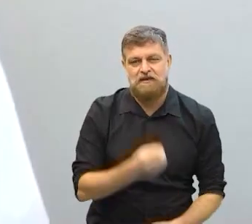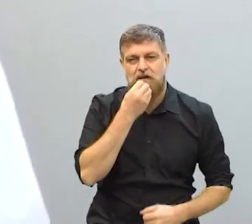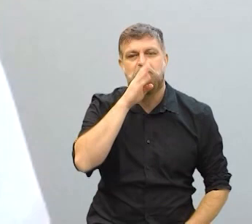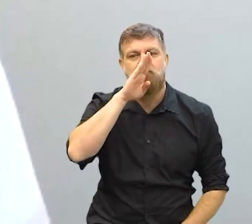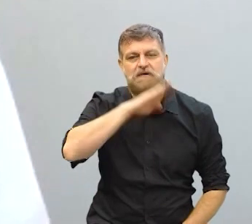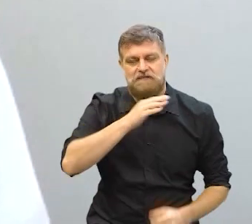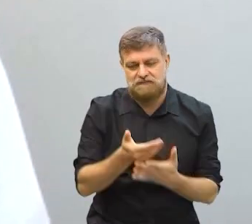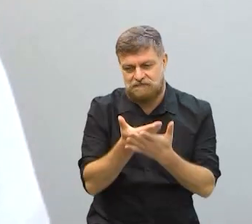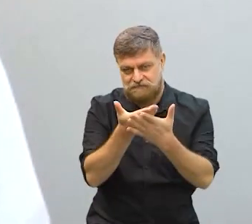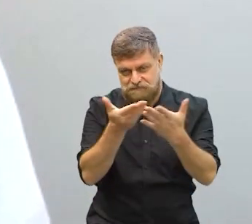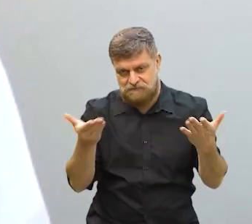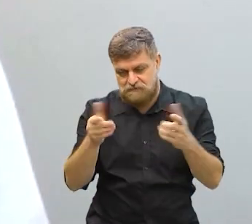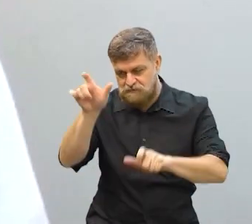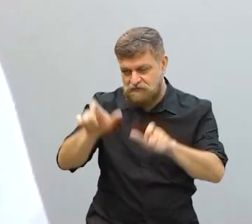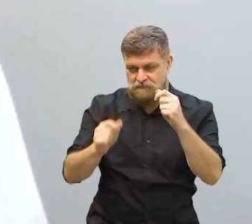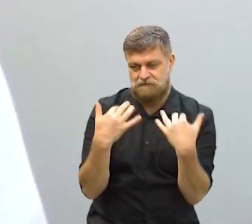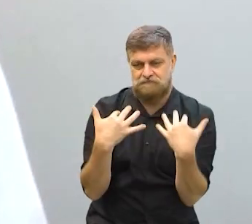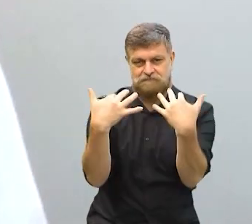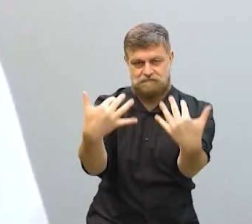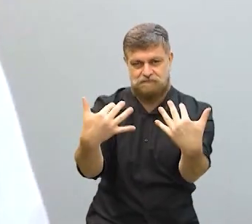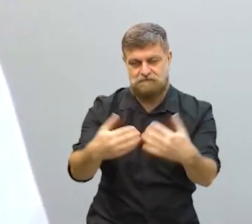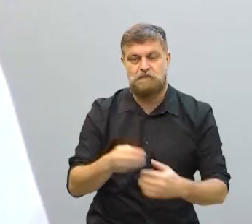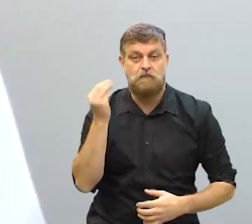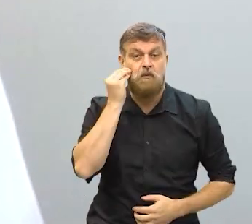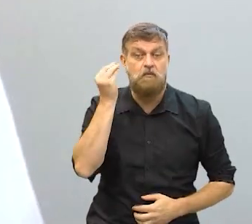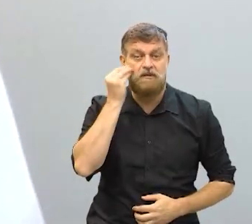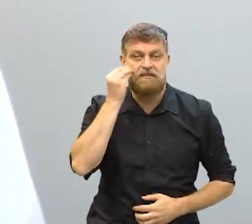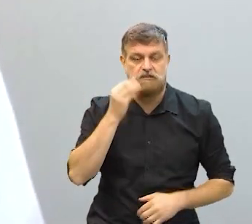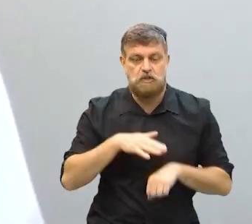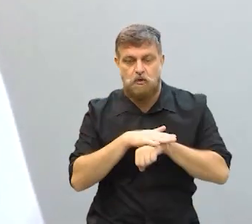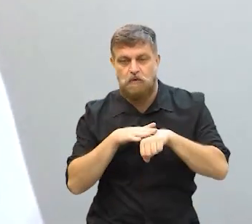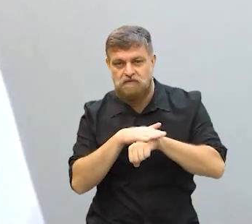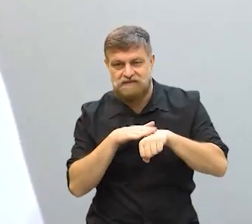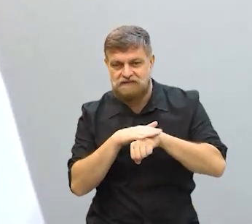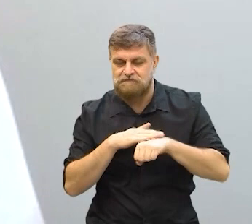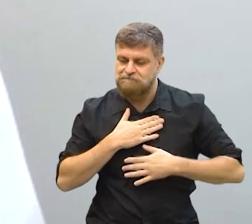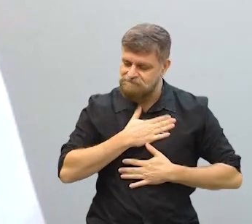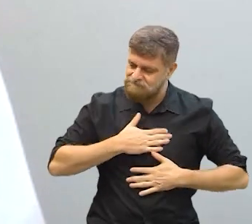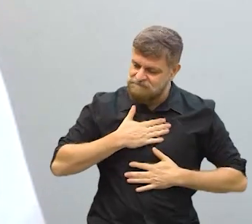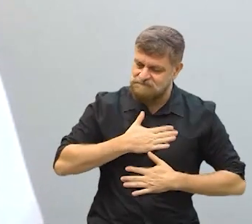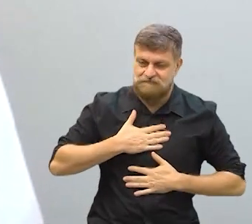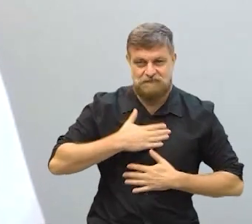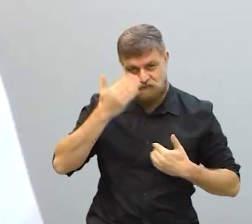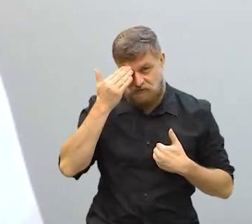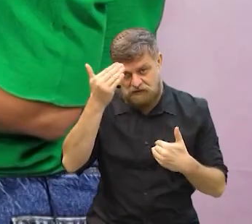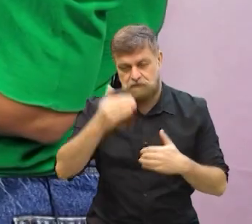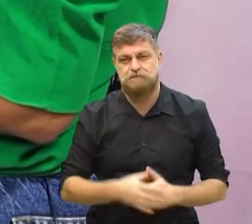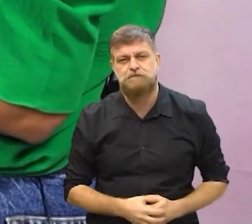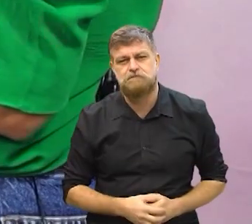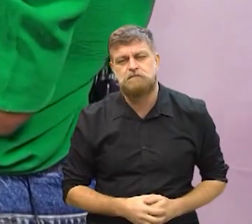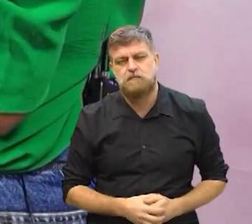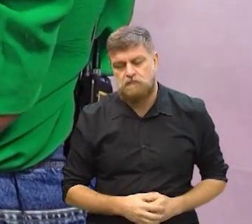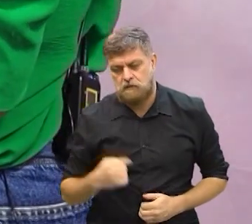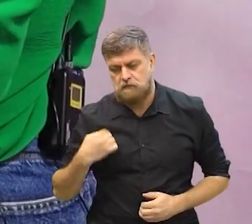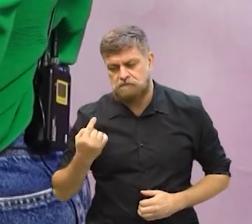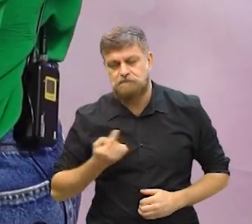Não, boa tarde a você, boa tarde a todos os espectadores. Eu que agradeço a oportunidade de estar aqui conversando com vocês. É sempre uma satisfação. Muito obrigado.